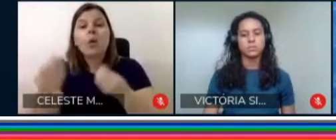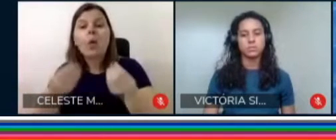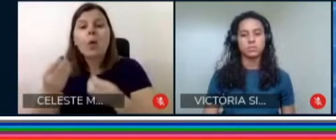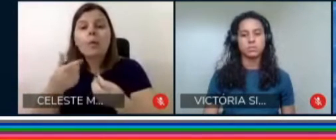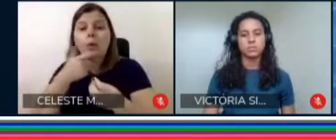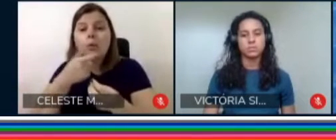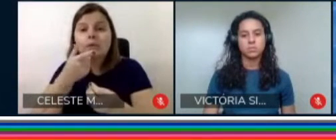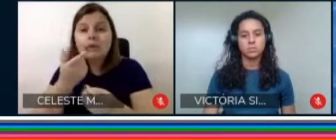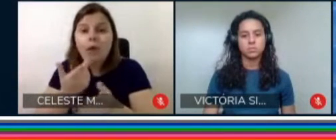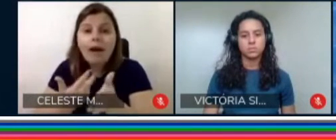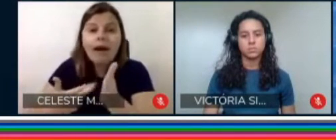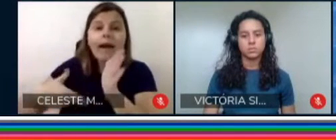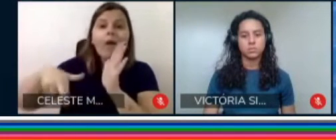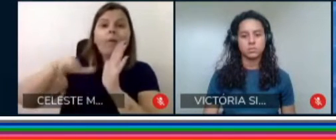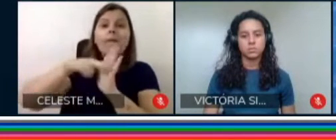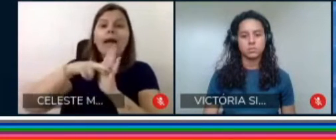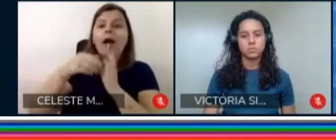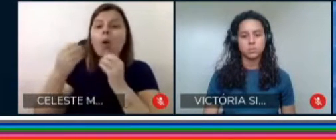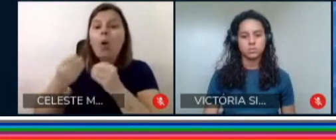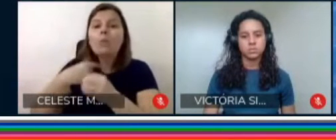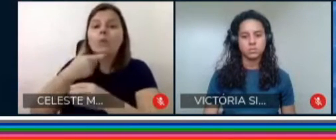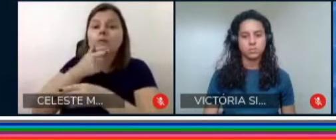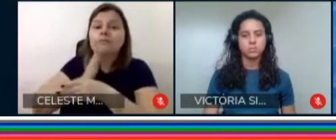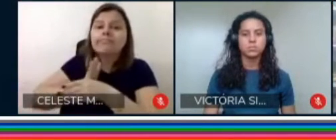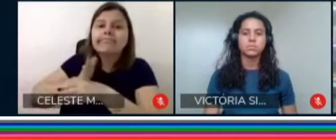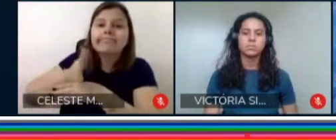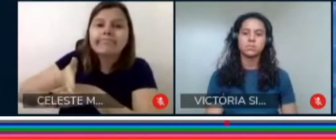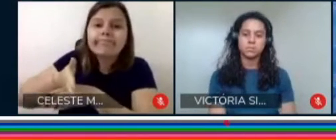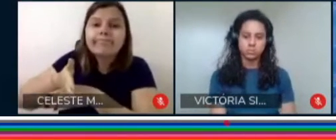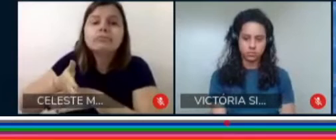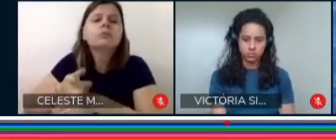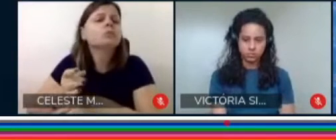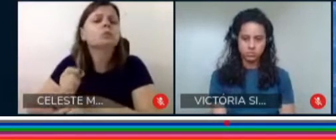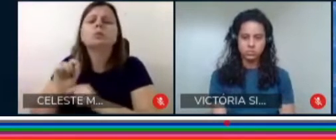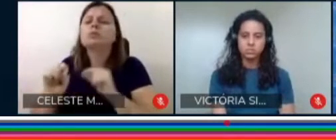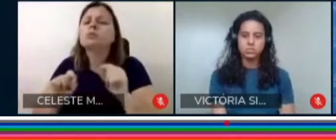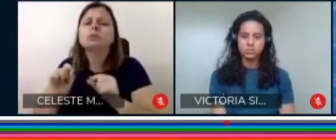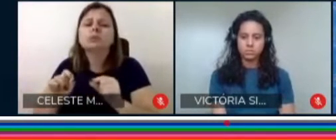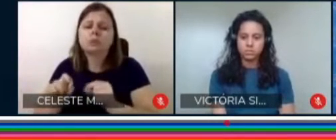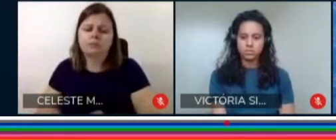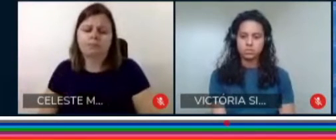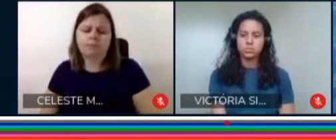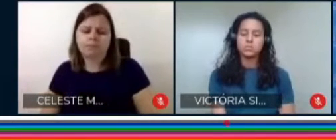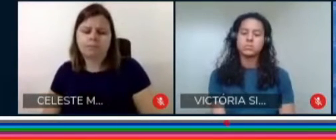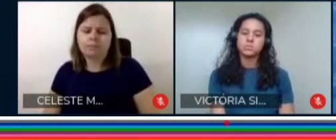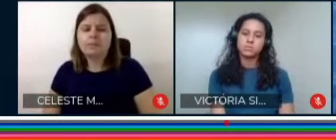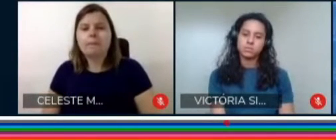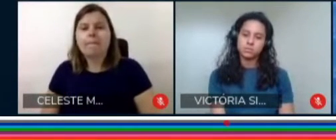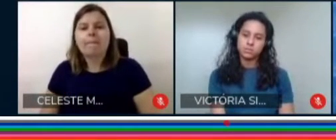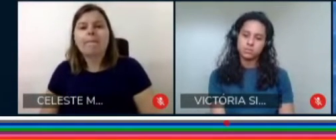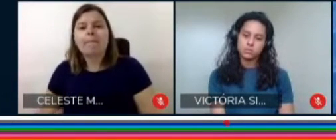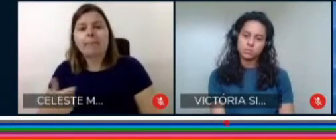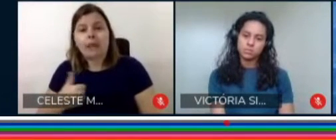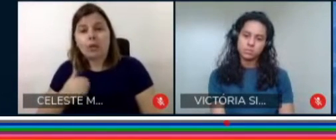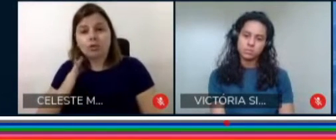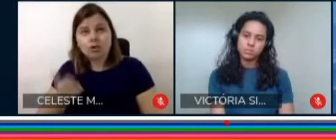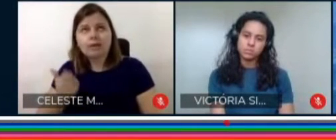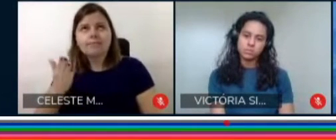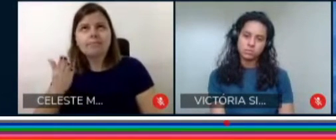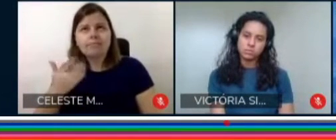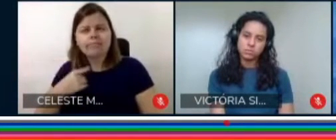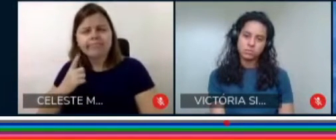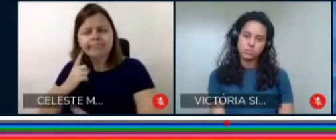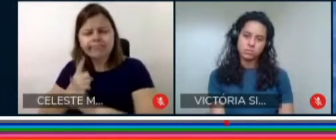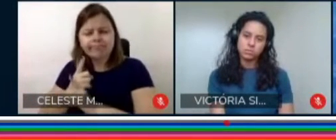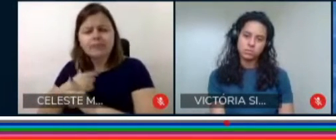acessar, né? O que vem a ser isso? Eu identifiquei o que eu quero estudar. Eu